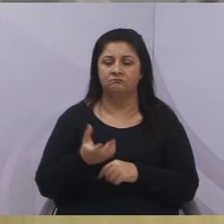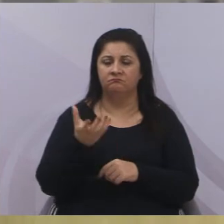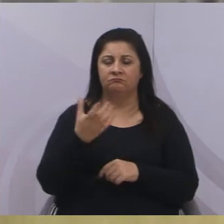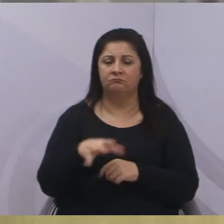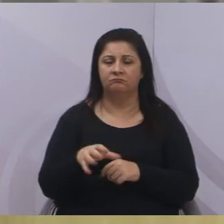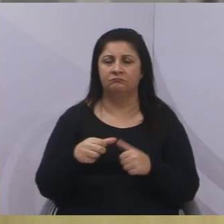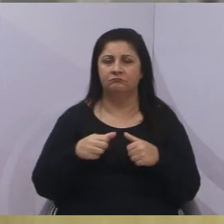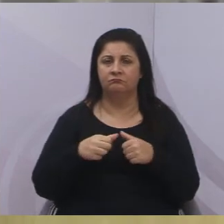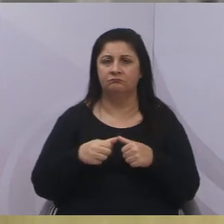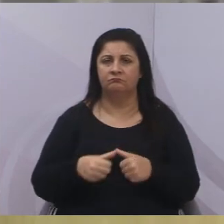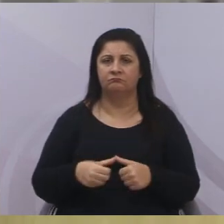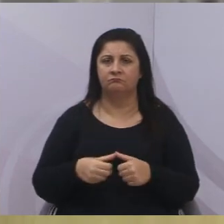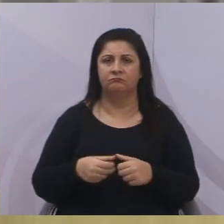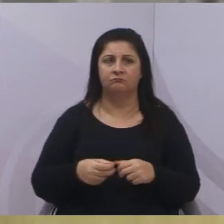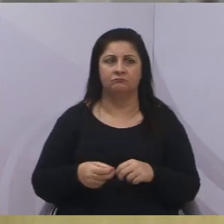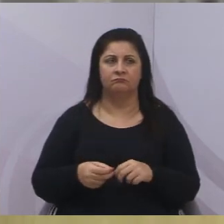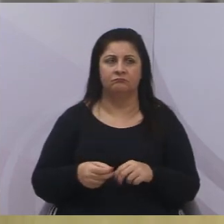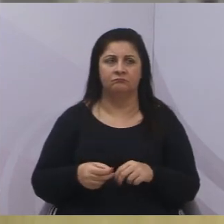de admissão.